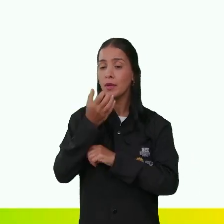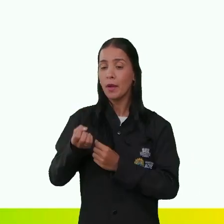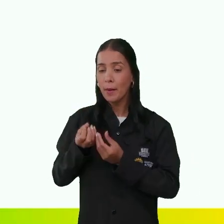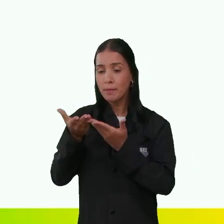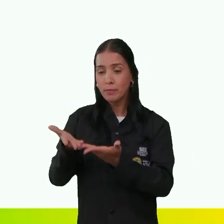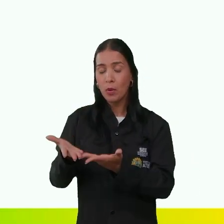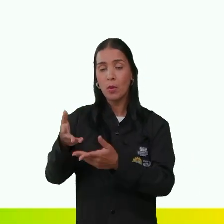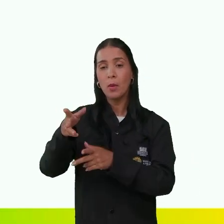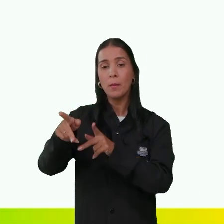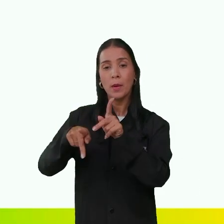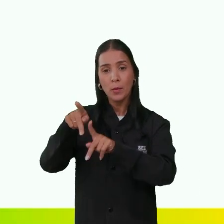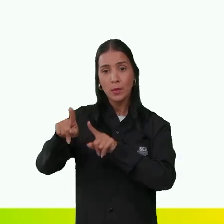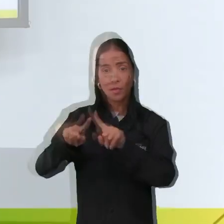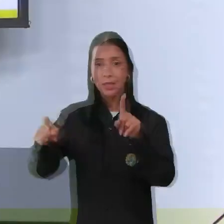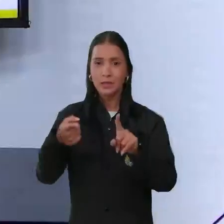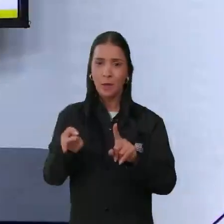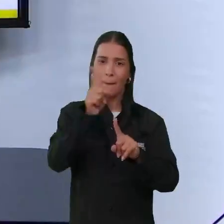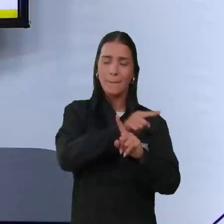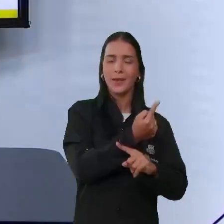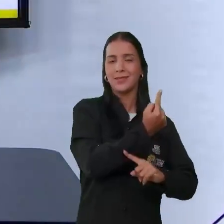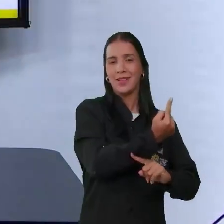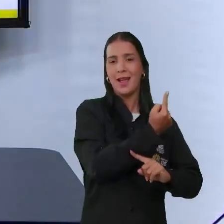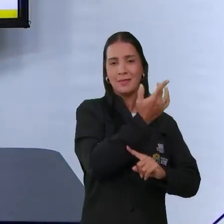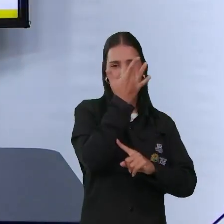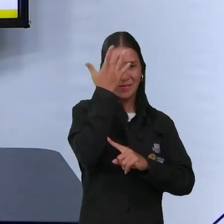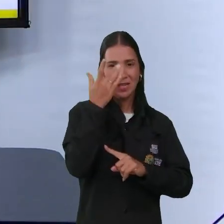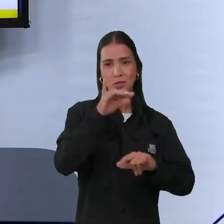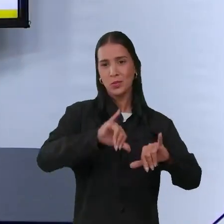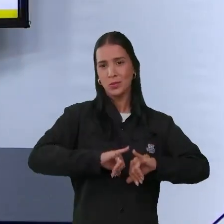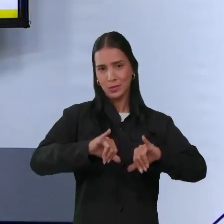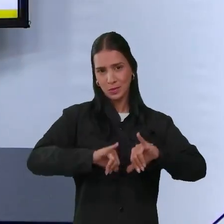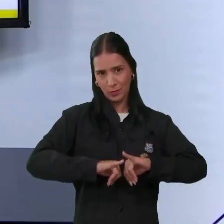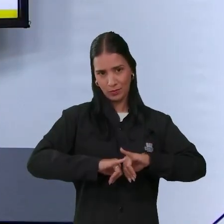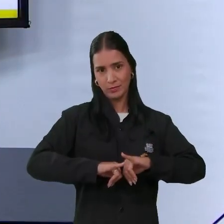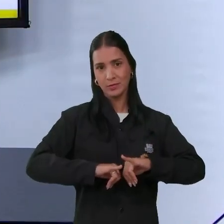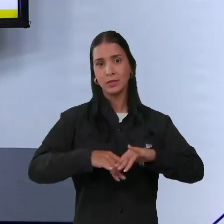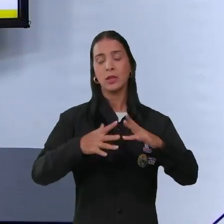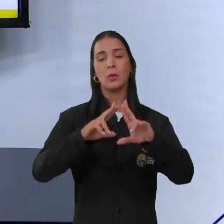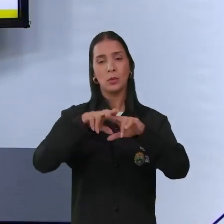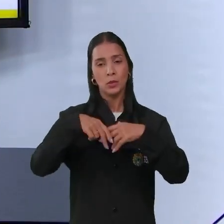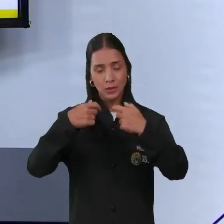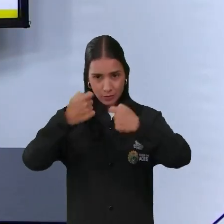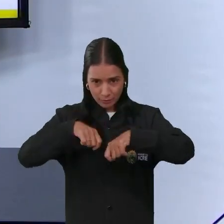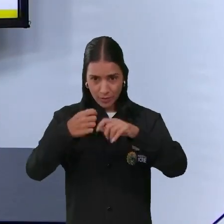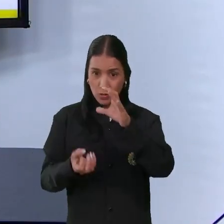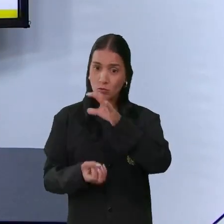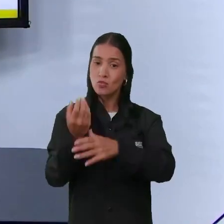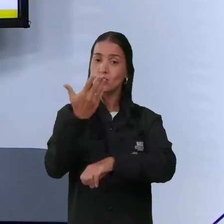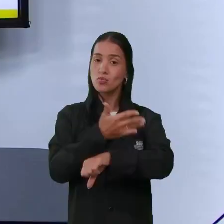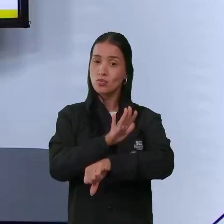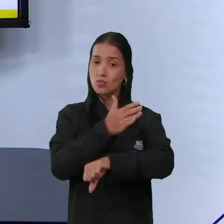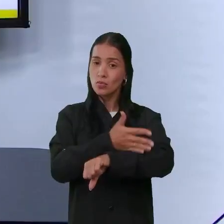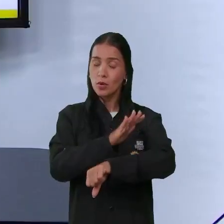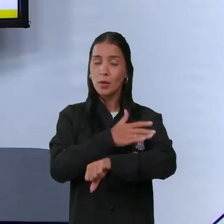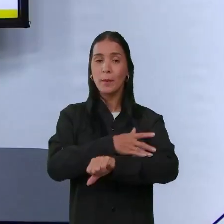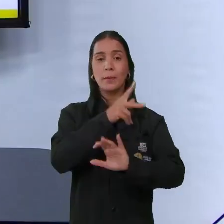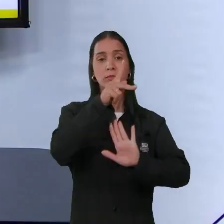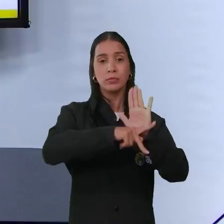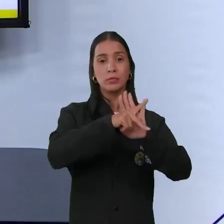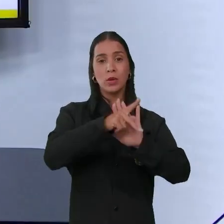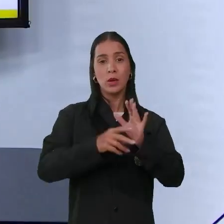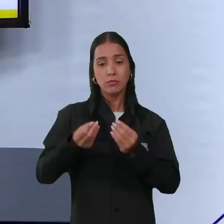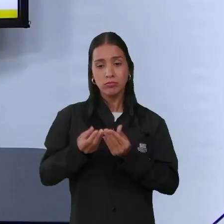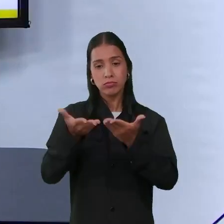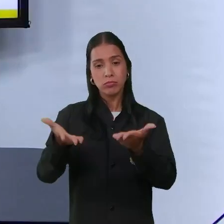cada pessoa. Então, é claro que a gente deve colocar em prática programas de saúde, de qualidade de vida que